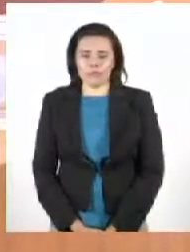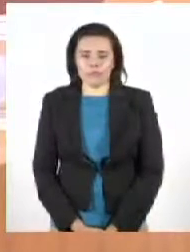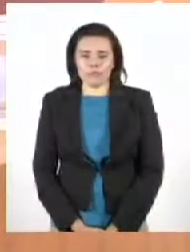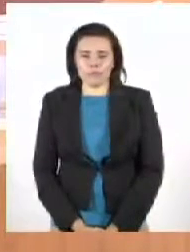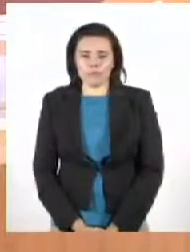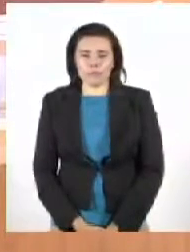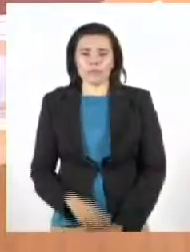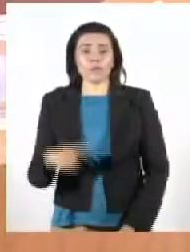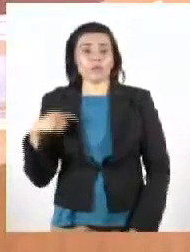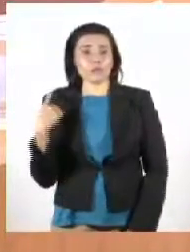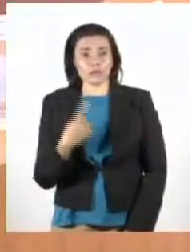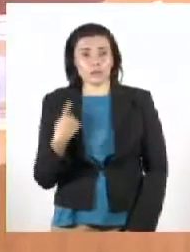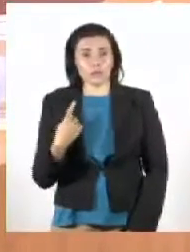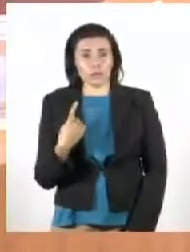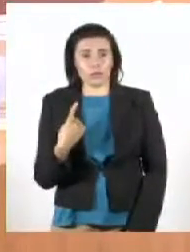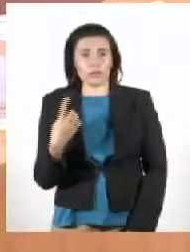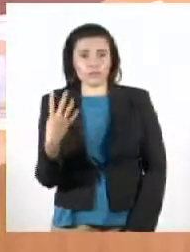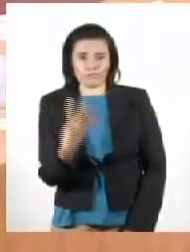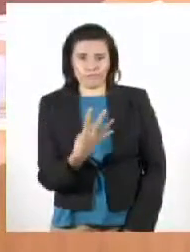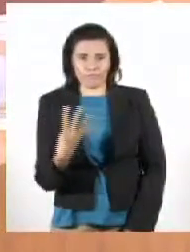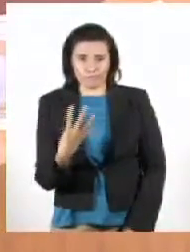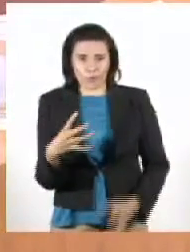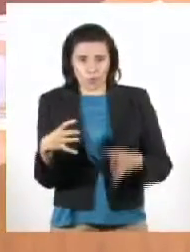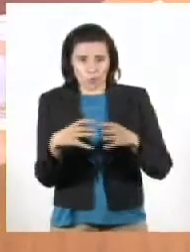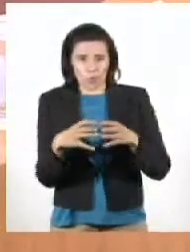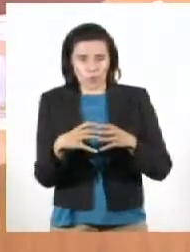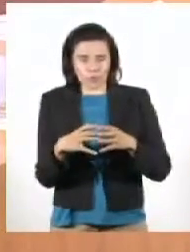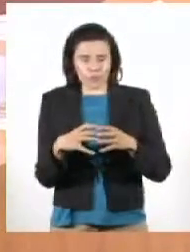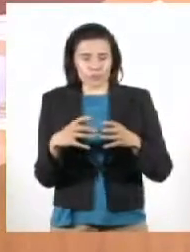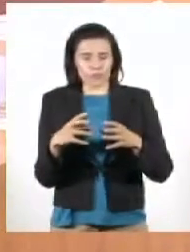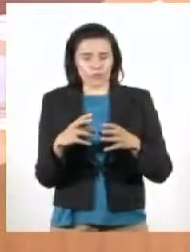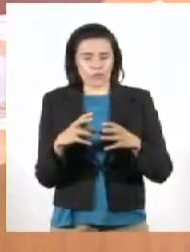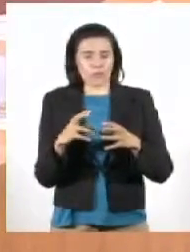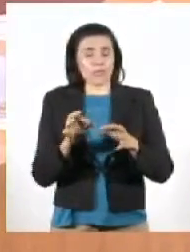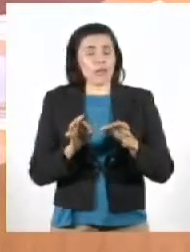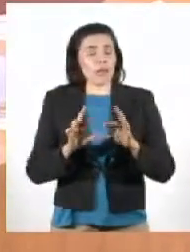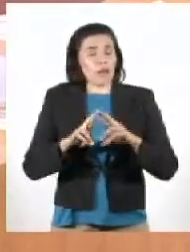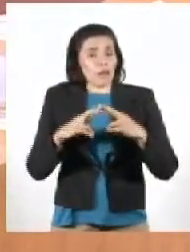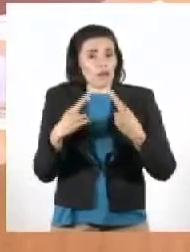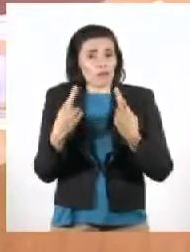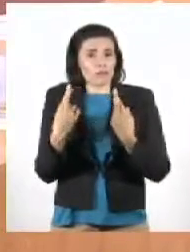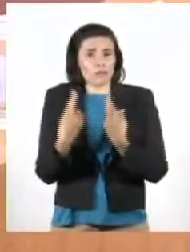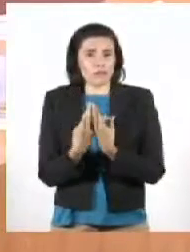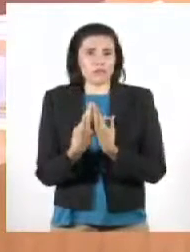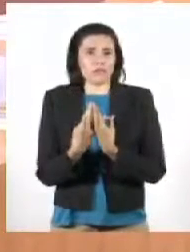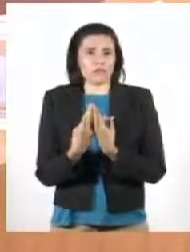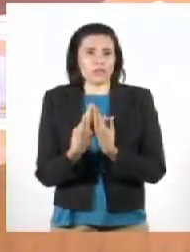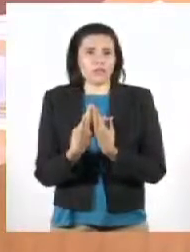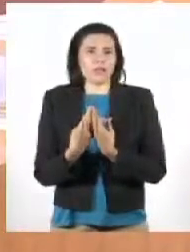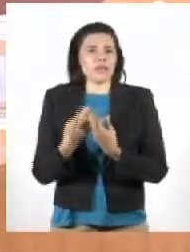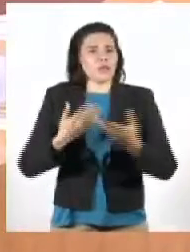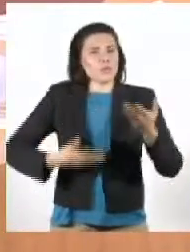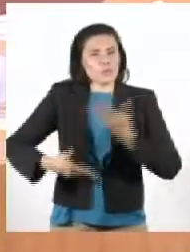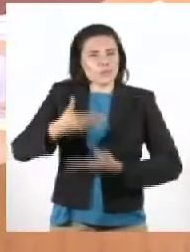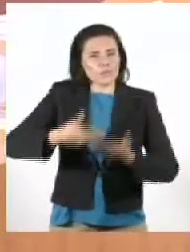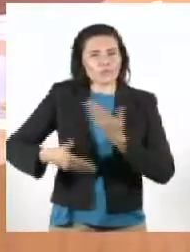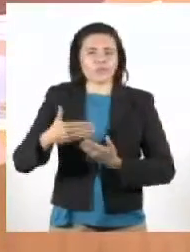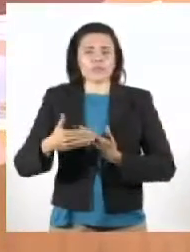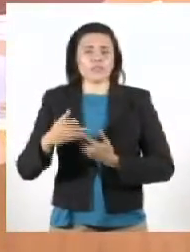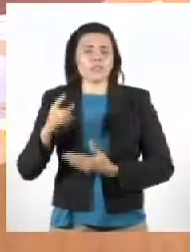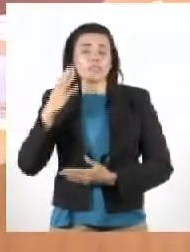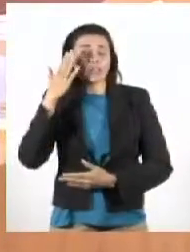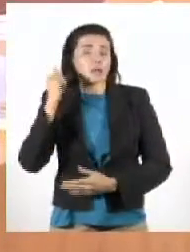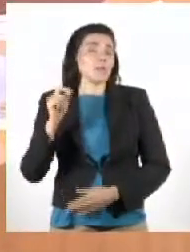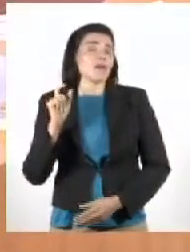sabermos quem está falando a verdade e quem está mentindo em toda essa